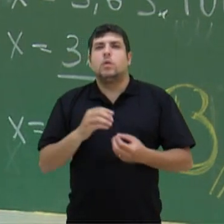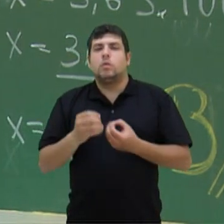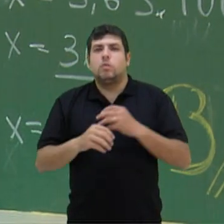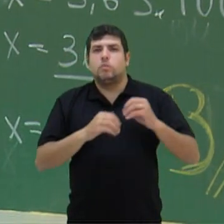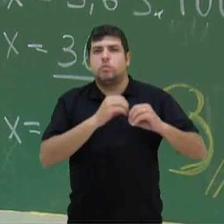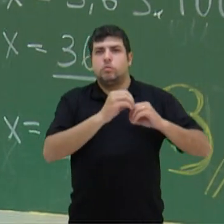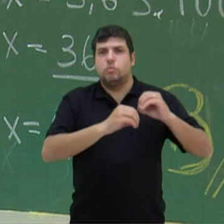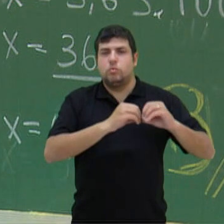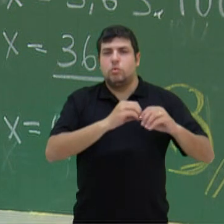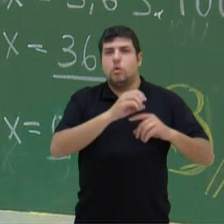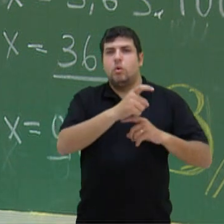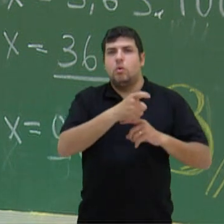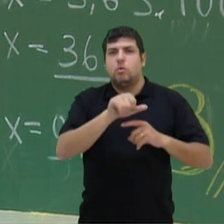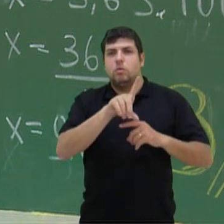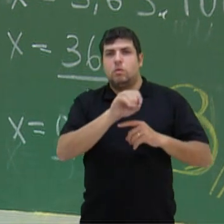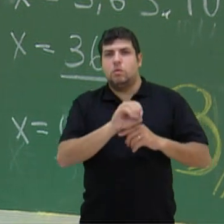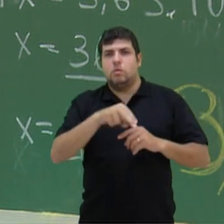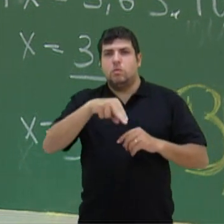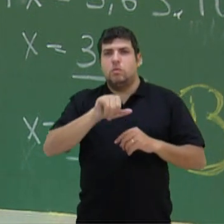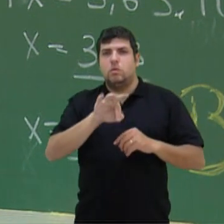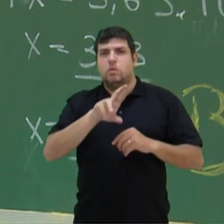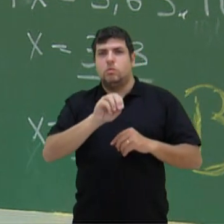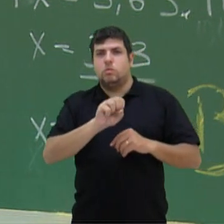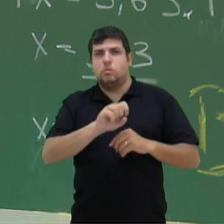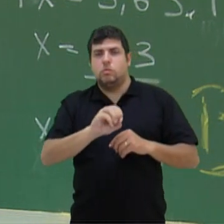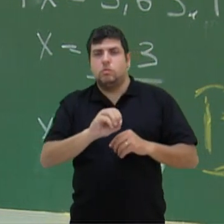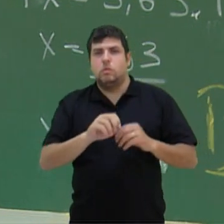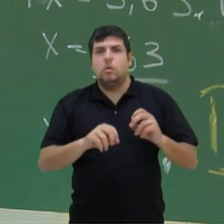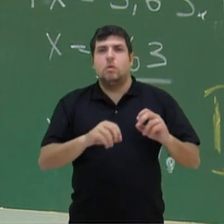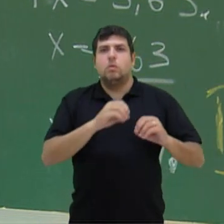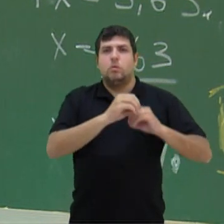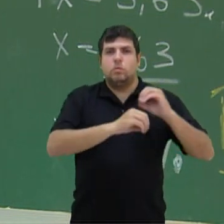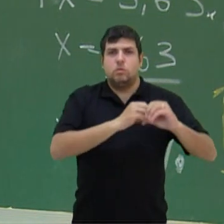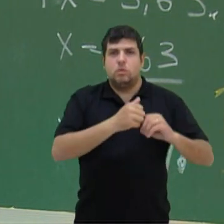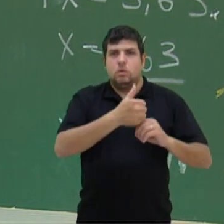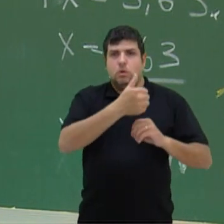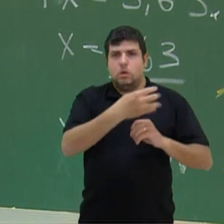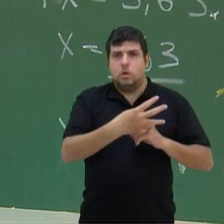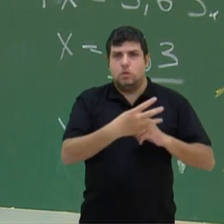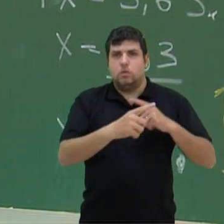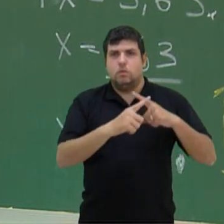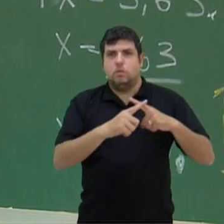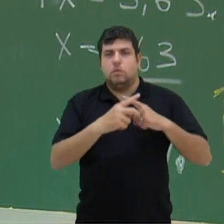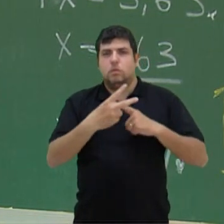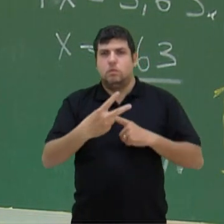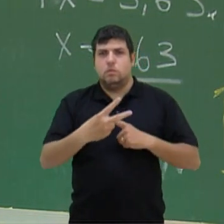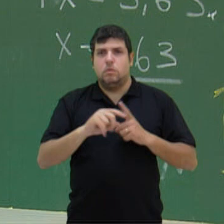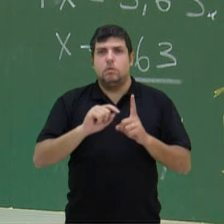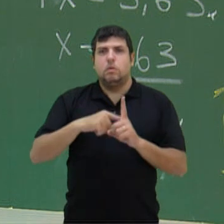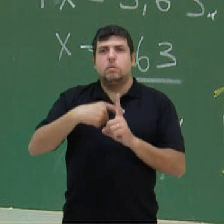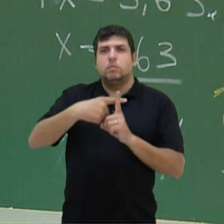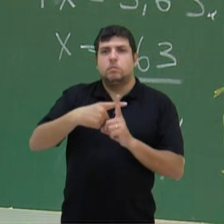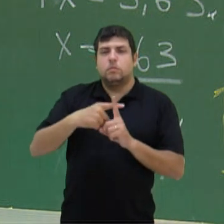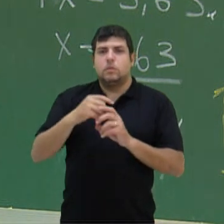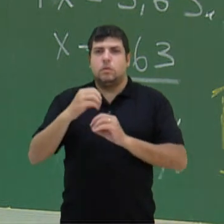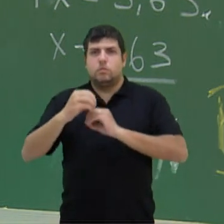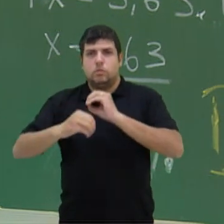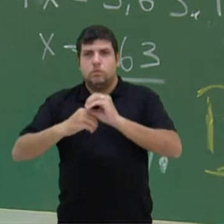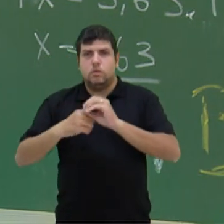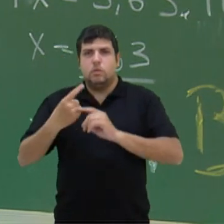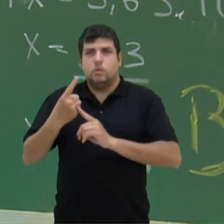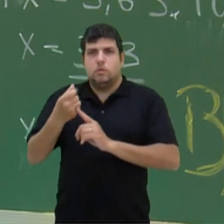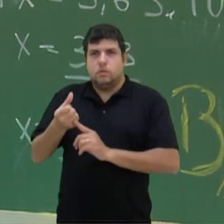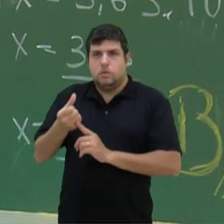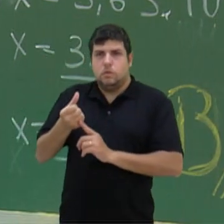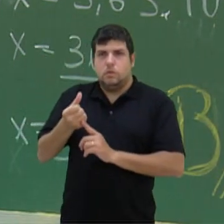Então, a gente tem nitrogênio 14, aparece 2 vezes, então 14 vezes 2, mais o oxigênio, que é 16, que